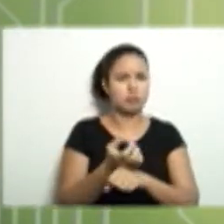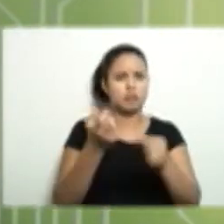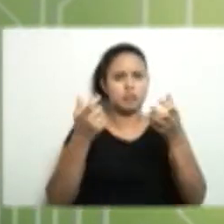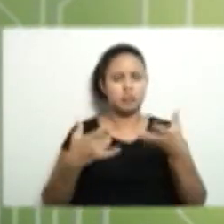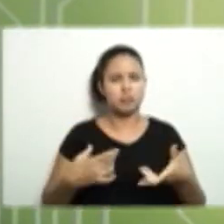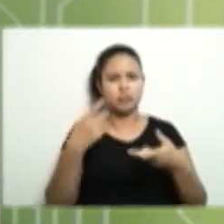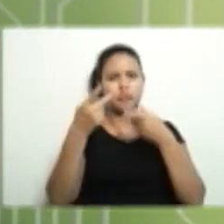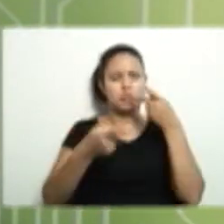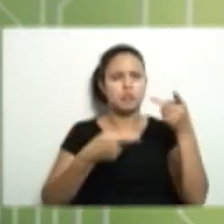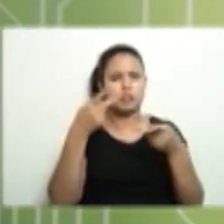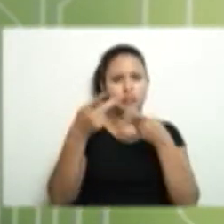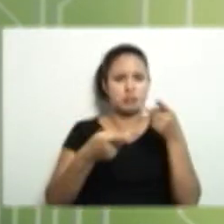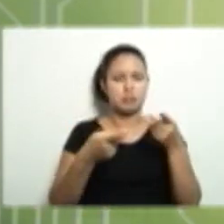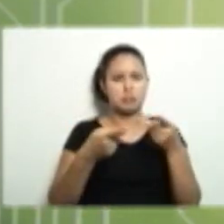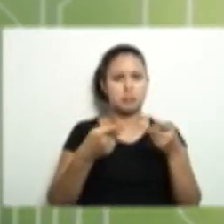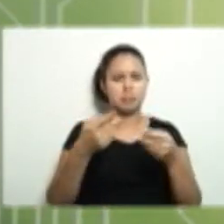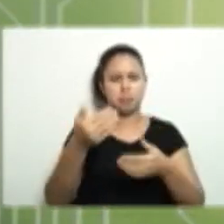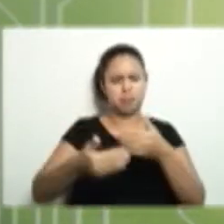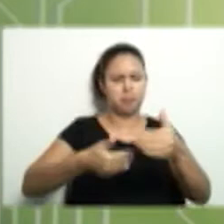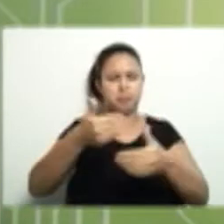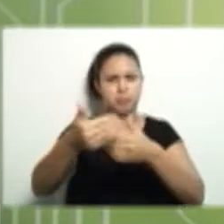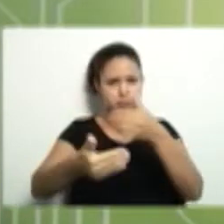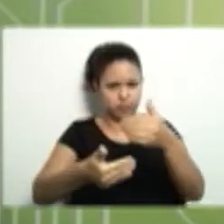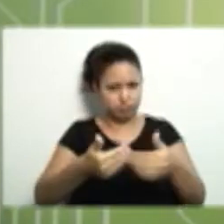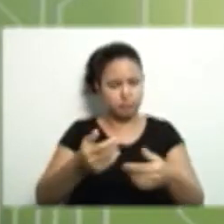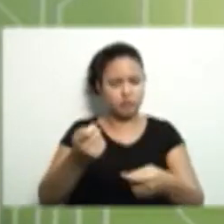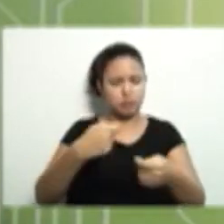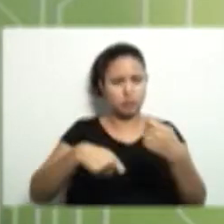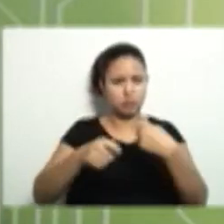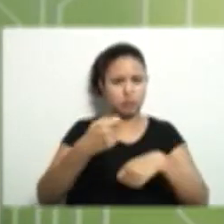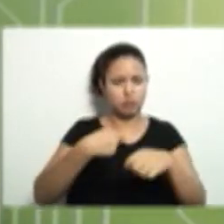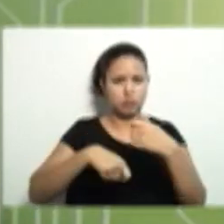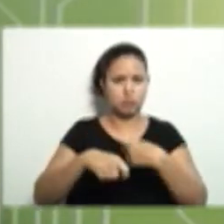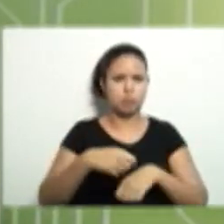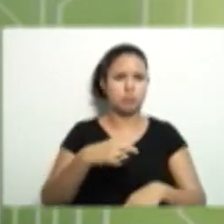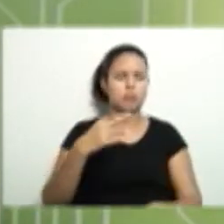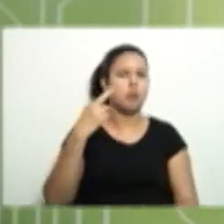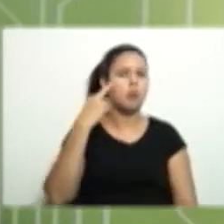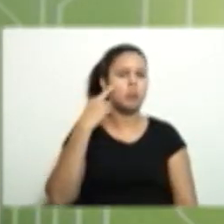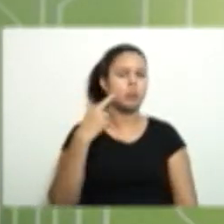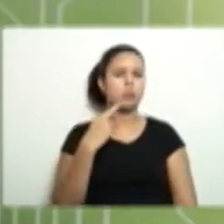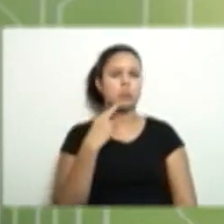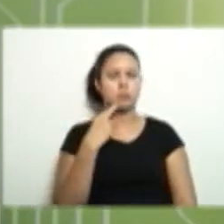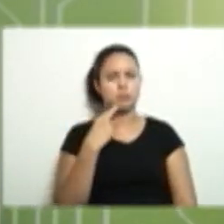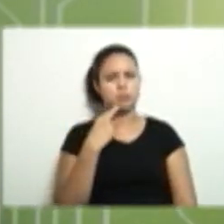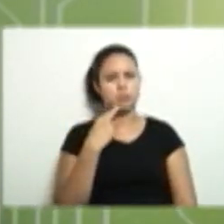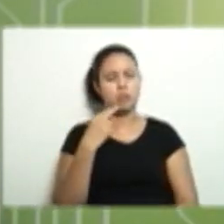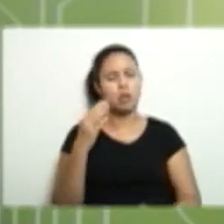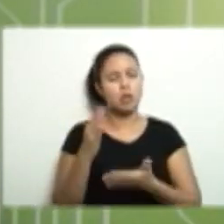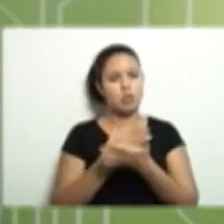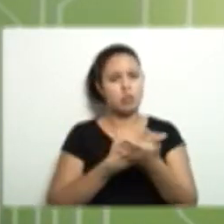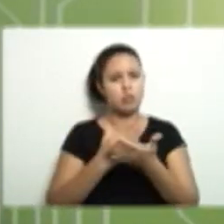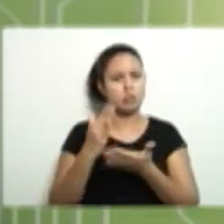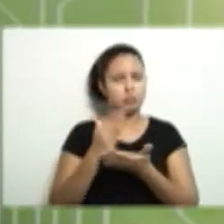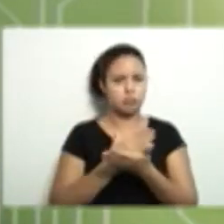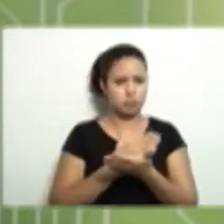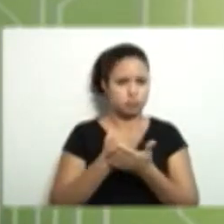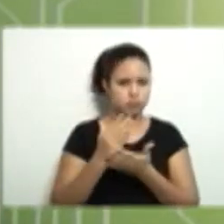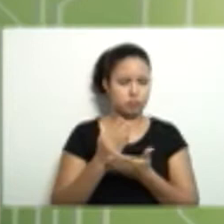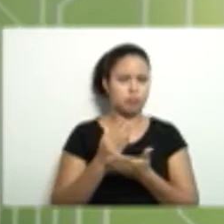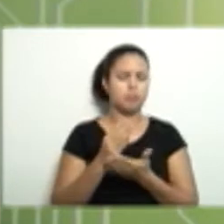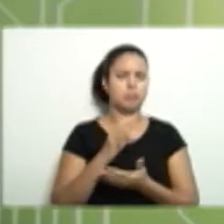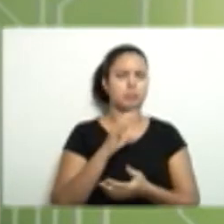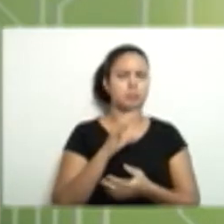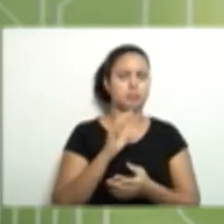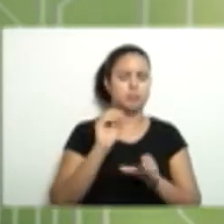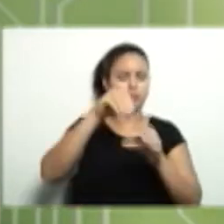desenvolvimento econômico regional. A ideia aqui é compreender, como o professor falou, existem regiões que são mais desenvolvidas no nosso país e que têm